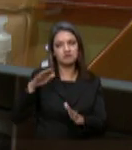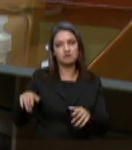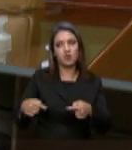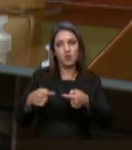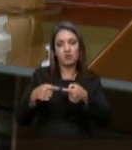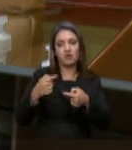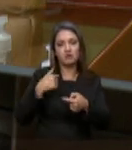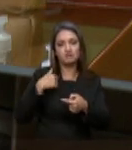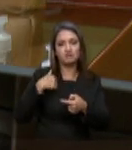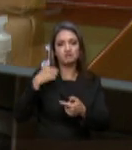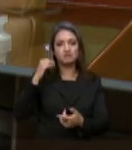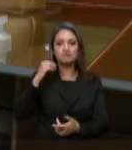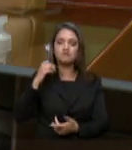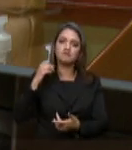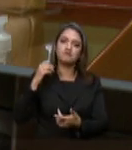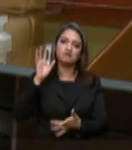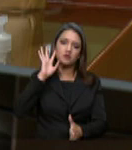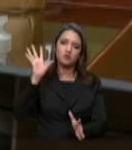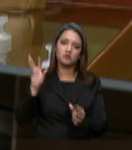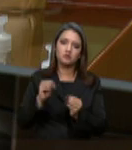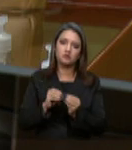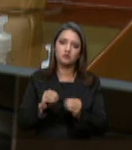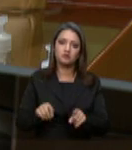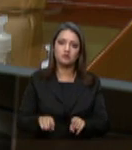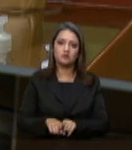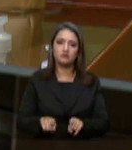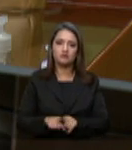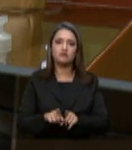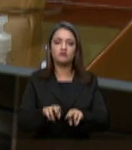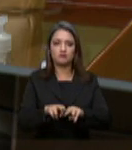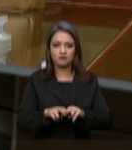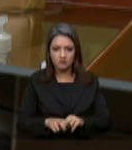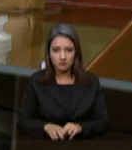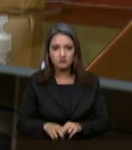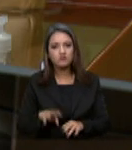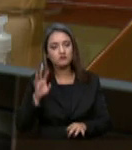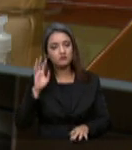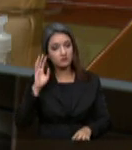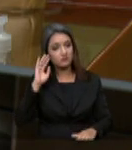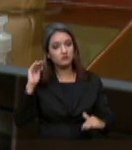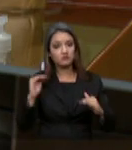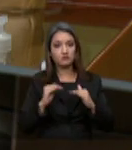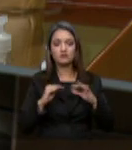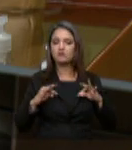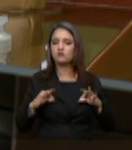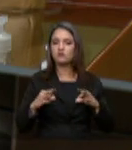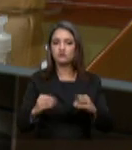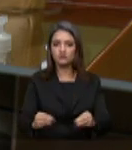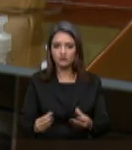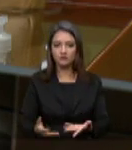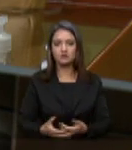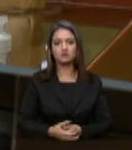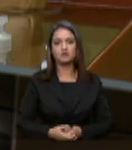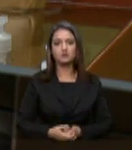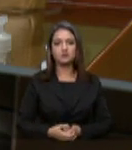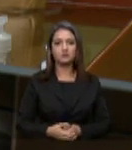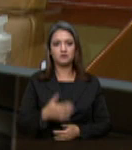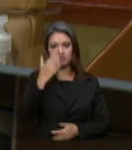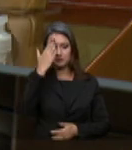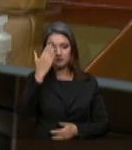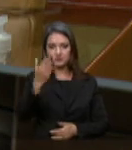com que é a conclusão a que eu também chego e por isso estou acompanhando integralmente para um disco as vendas da divergência